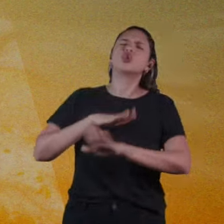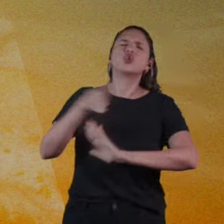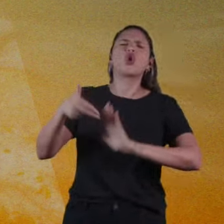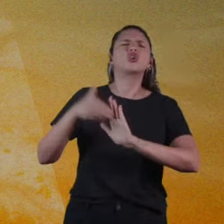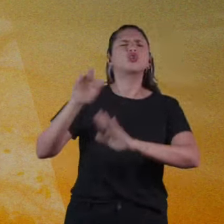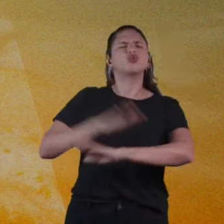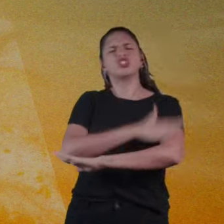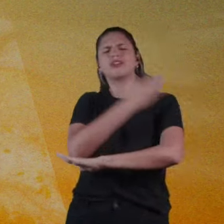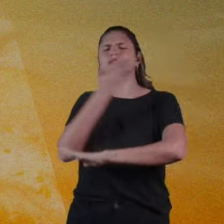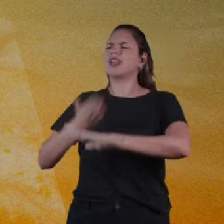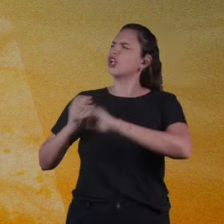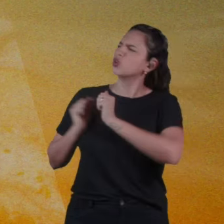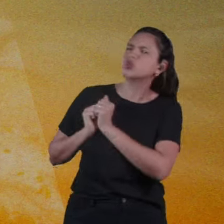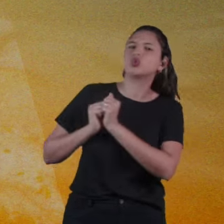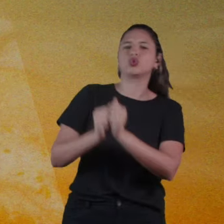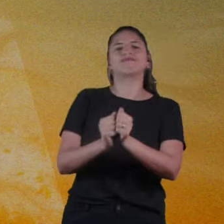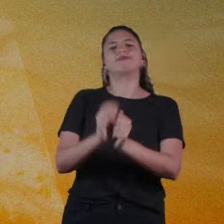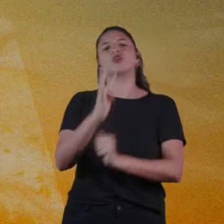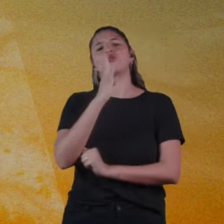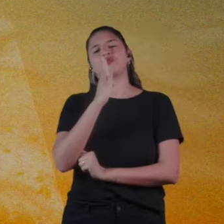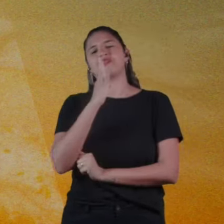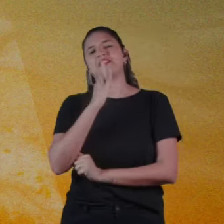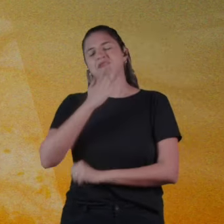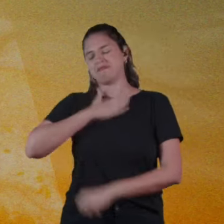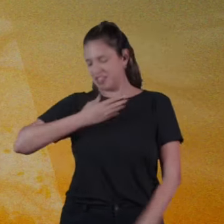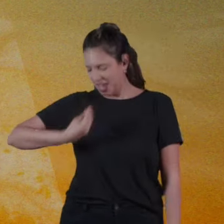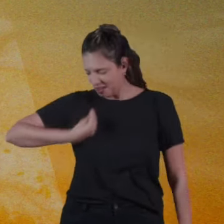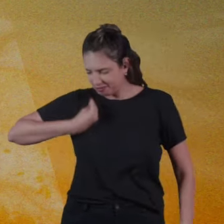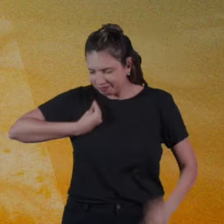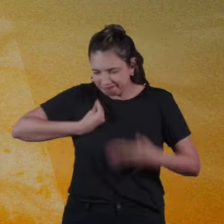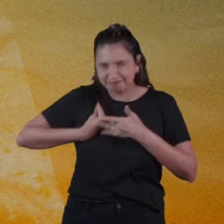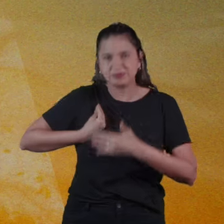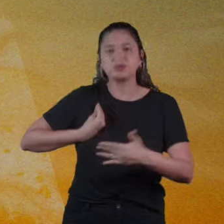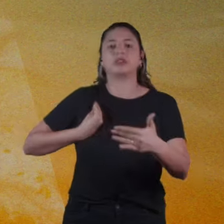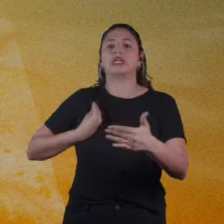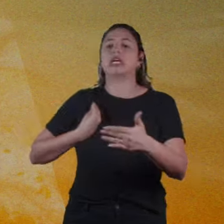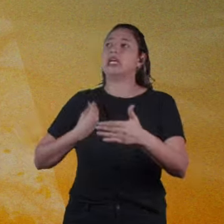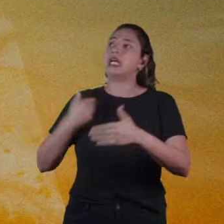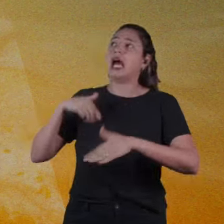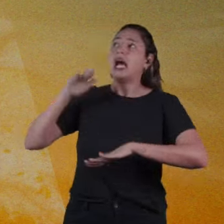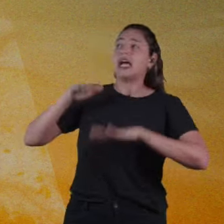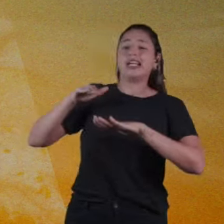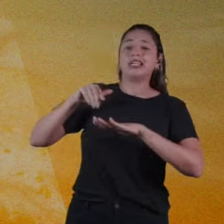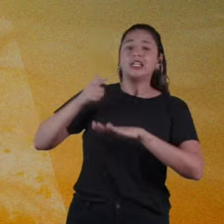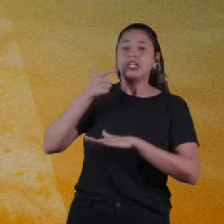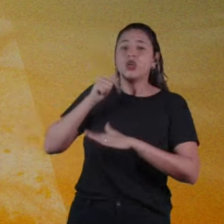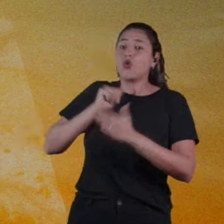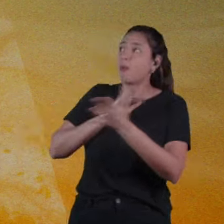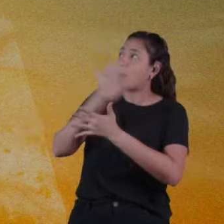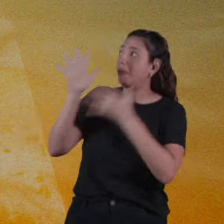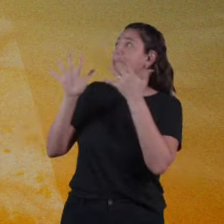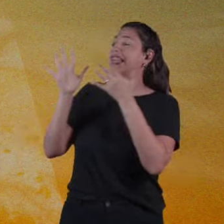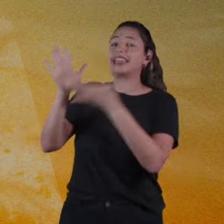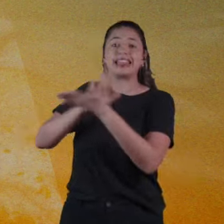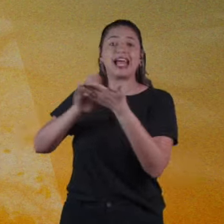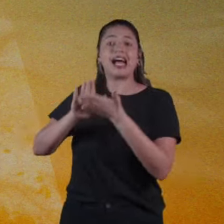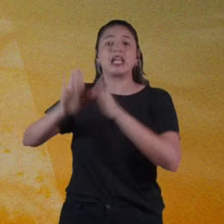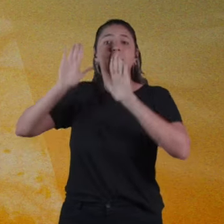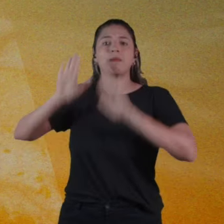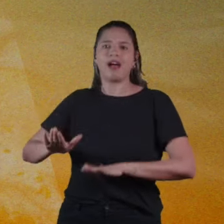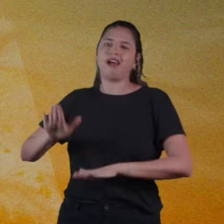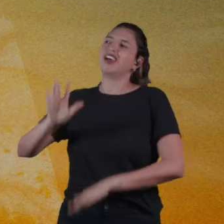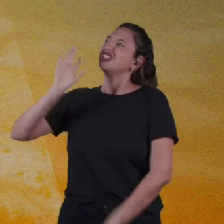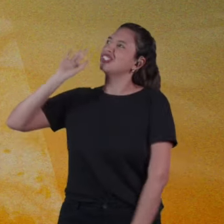e conheces todos os meus caminhos. Ainda a palavra não me chegou à língua, e tu, Senhor, já a conheces